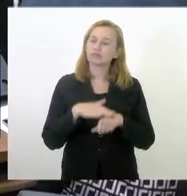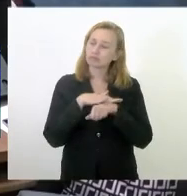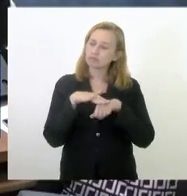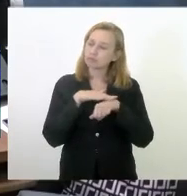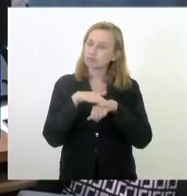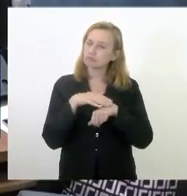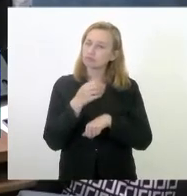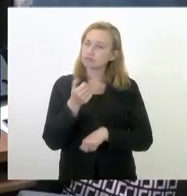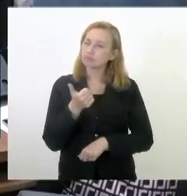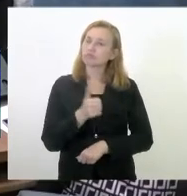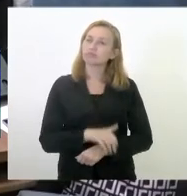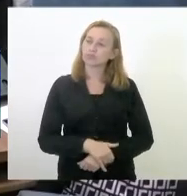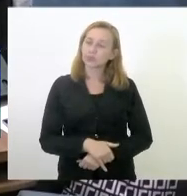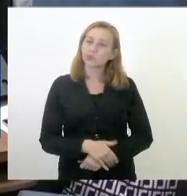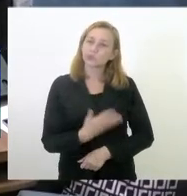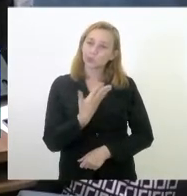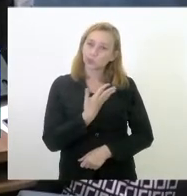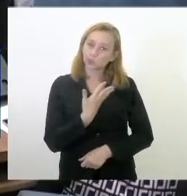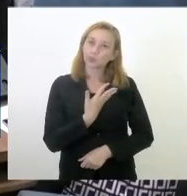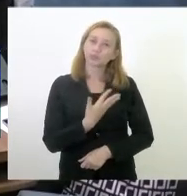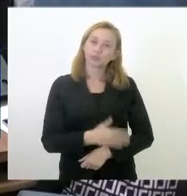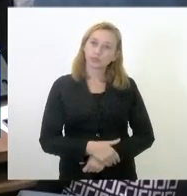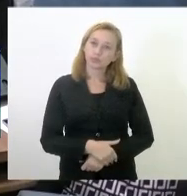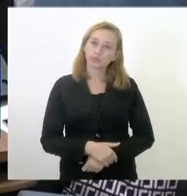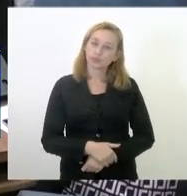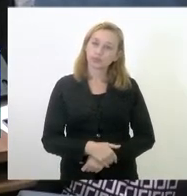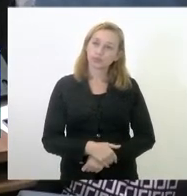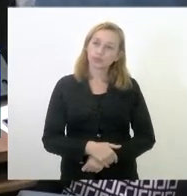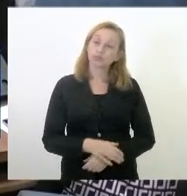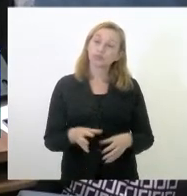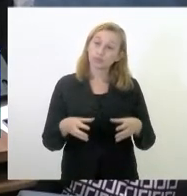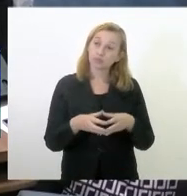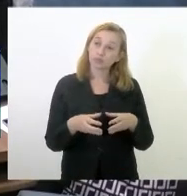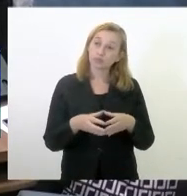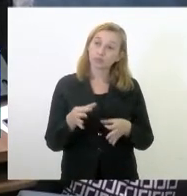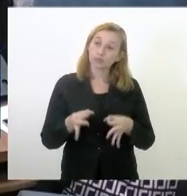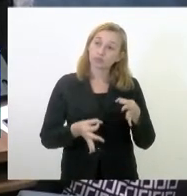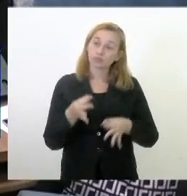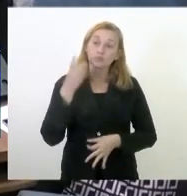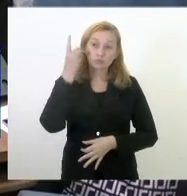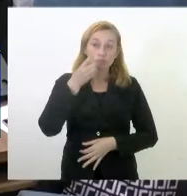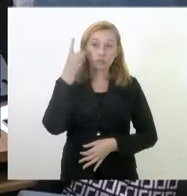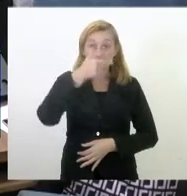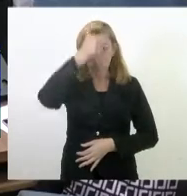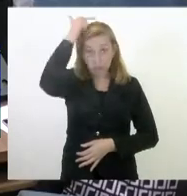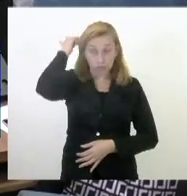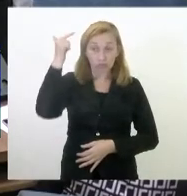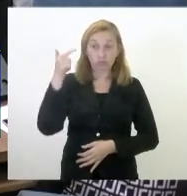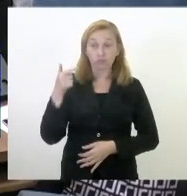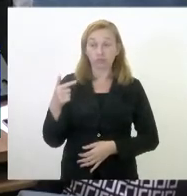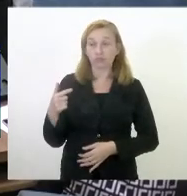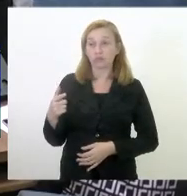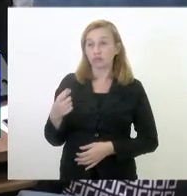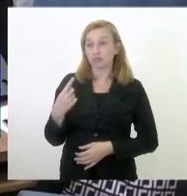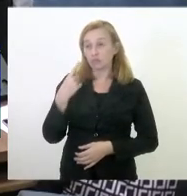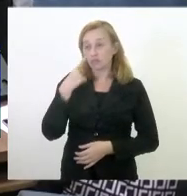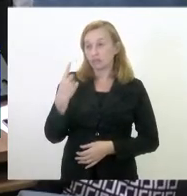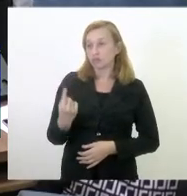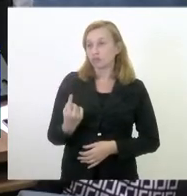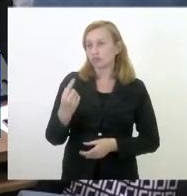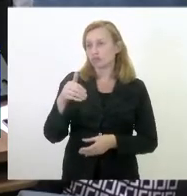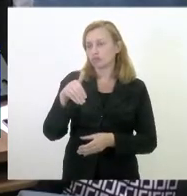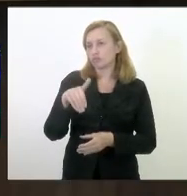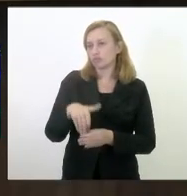pouco com meu colega do colegiado da Comissão de Constituição e Justiça, deputado Luiz Paulo, e divergimos no voto sobre